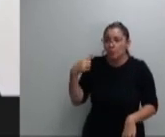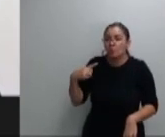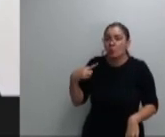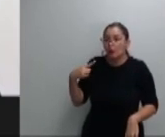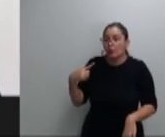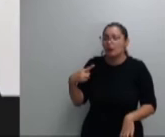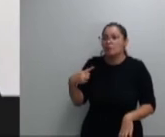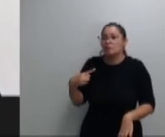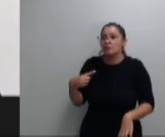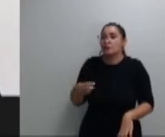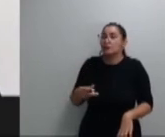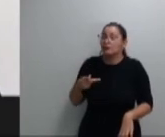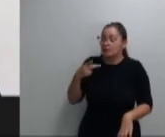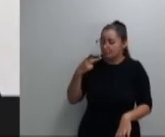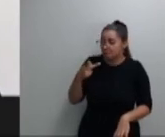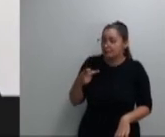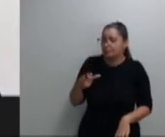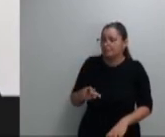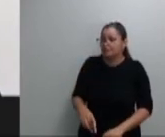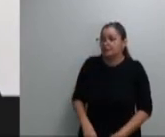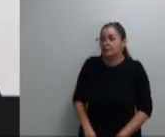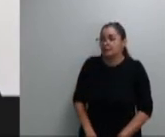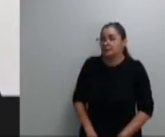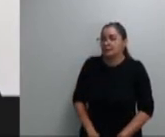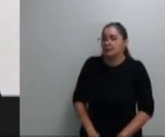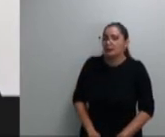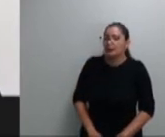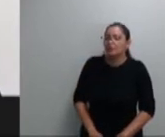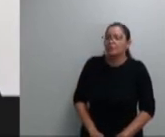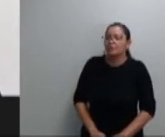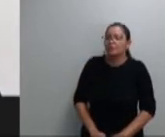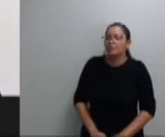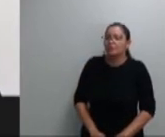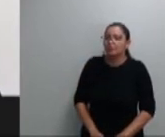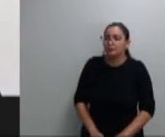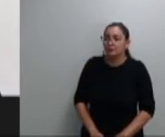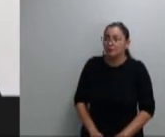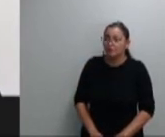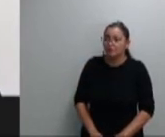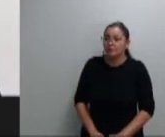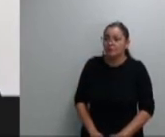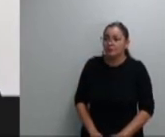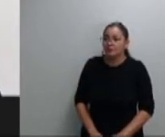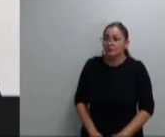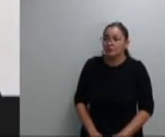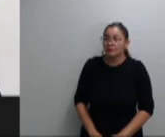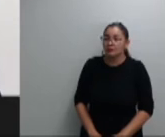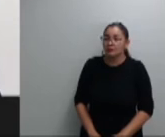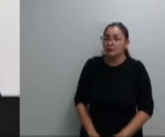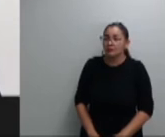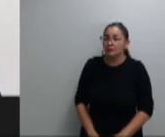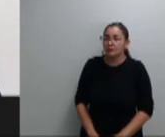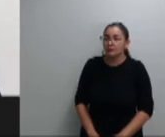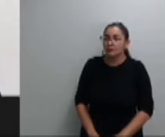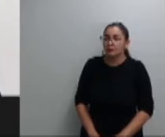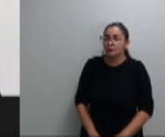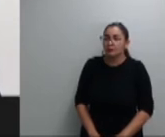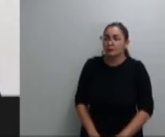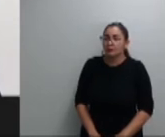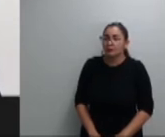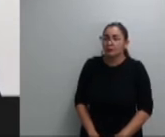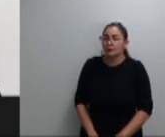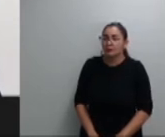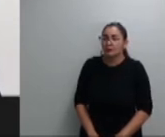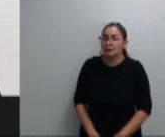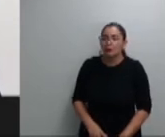sede aclaratória possa trazer algum dado mais substancioso em